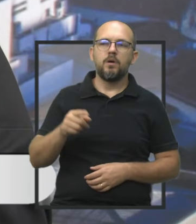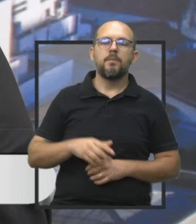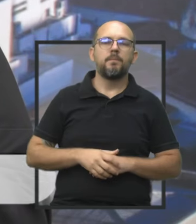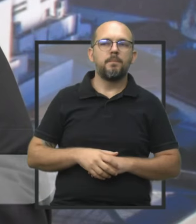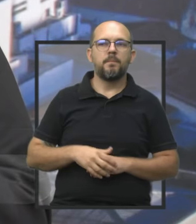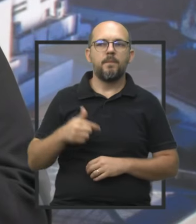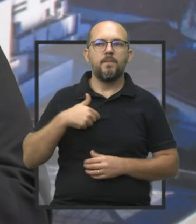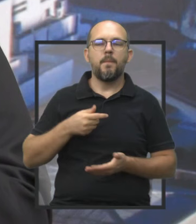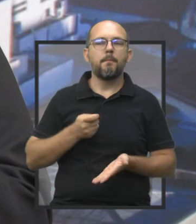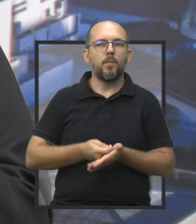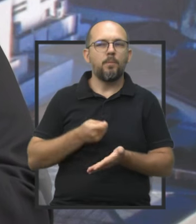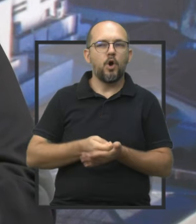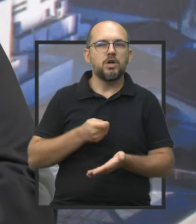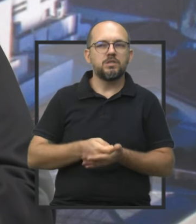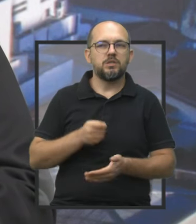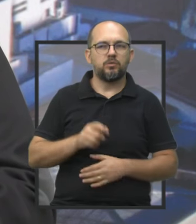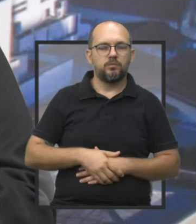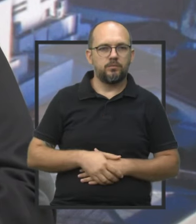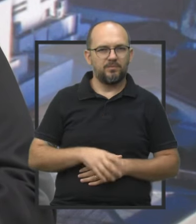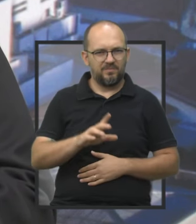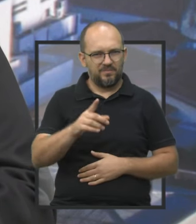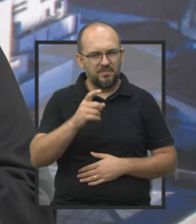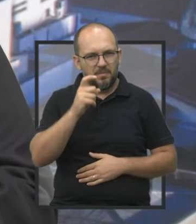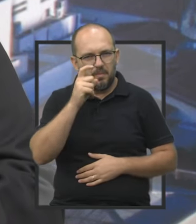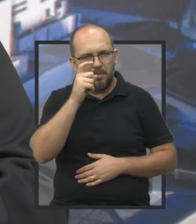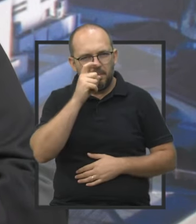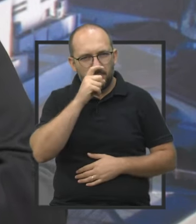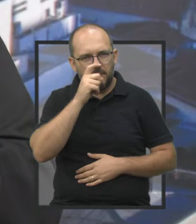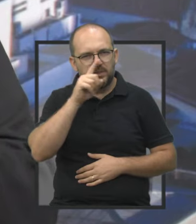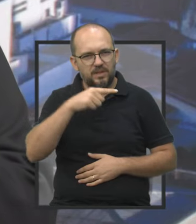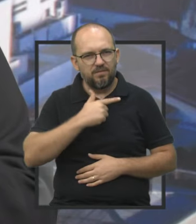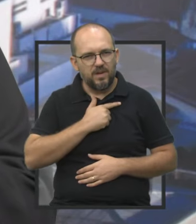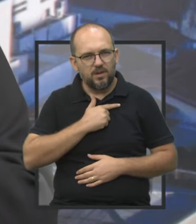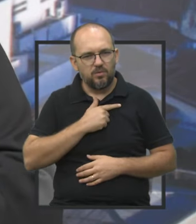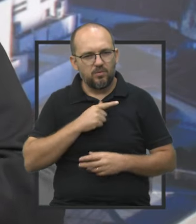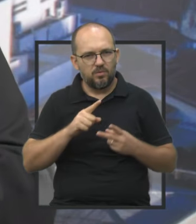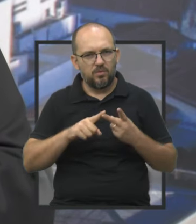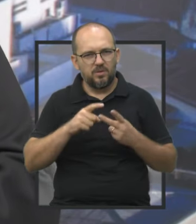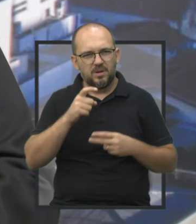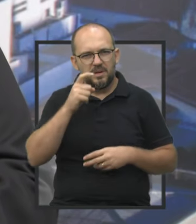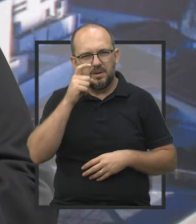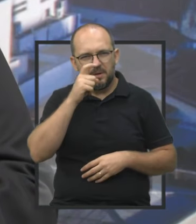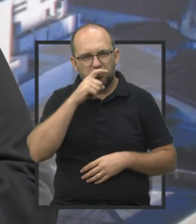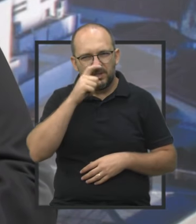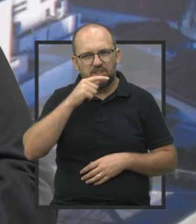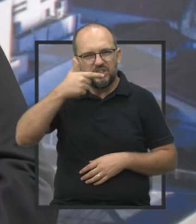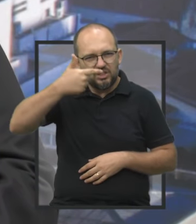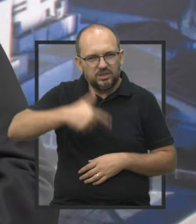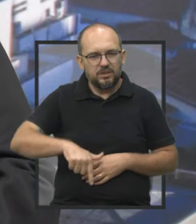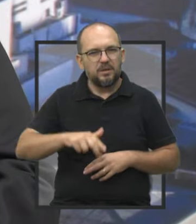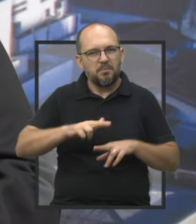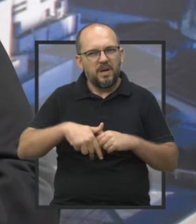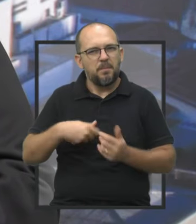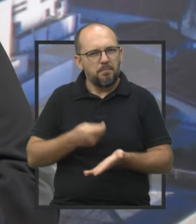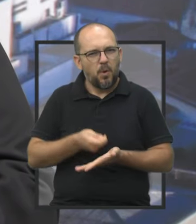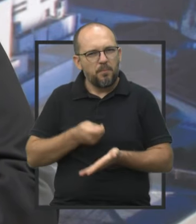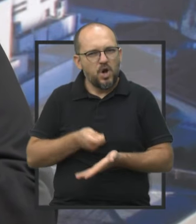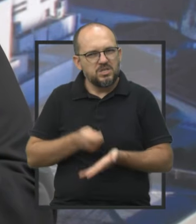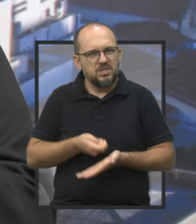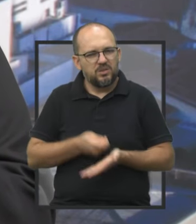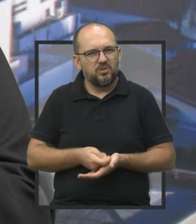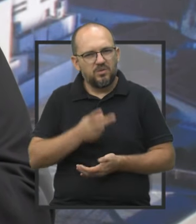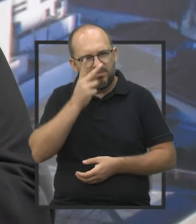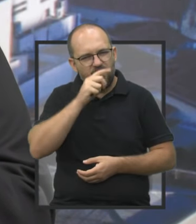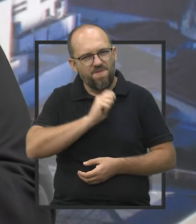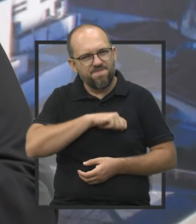proposital. Mentir já é feio. Mentir de propósito é até um pleonasmo, mas não é. Nós